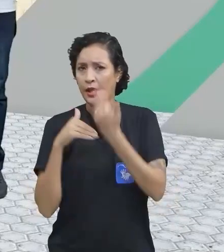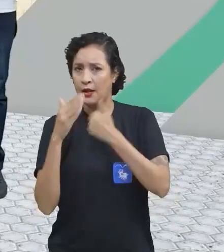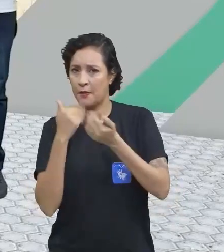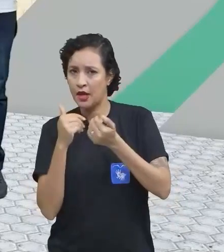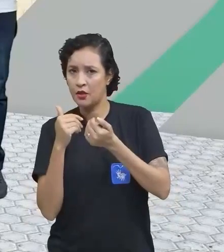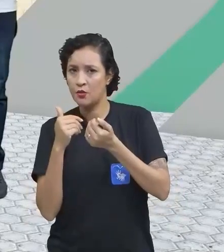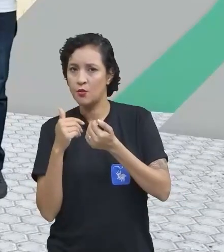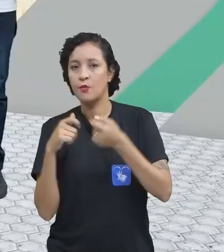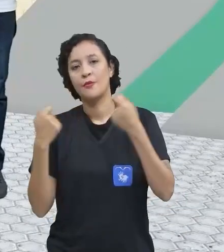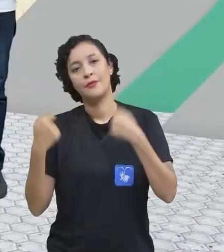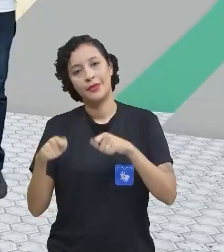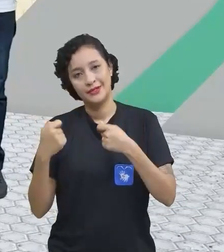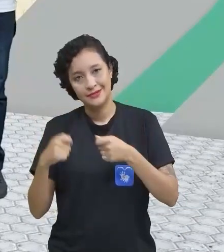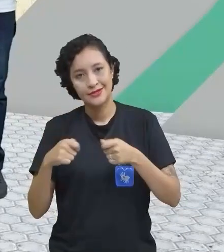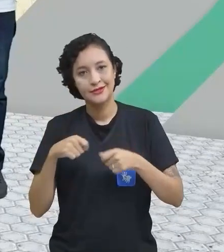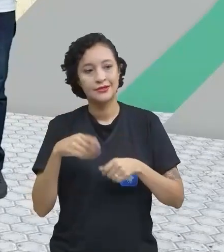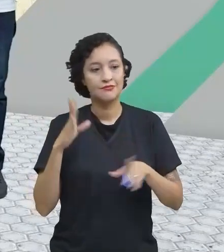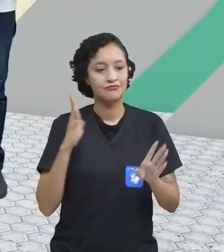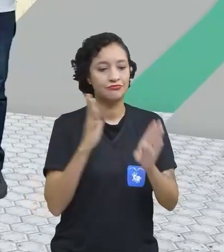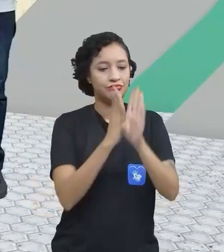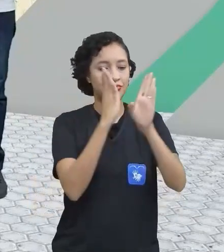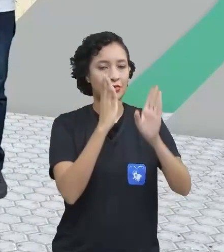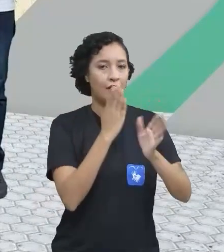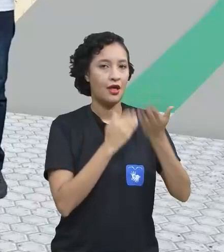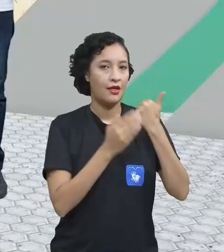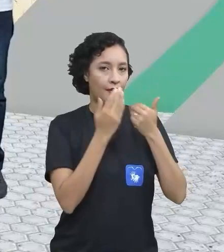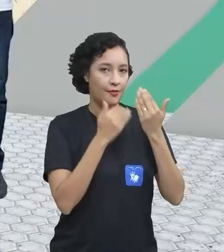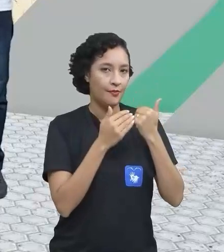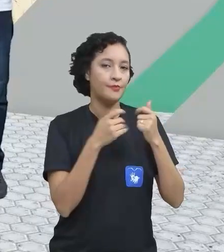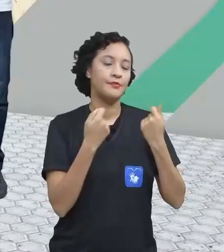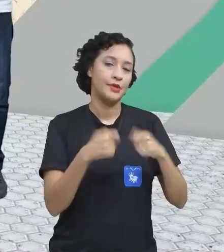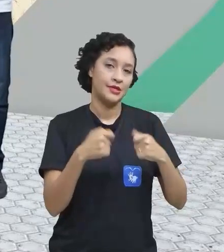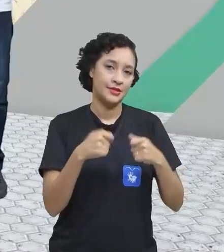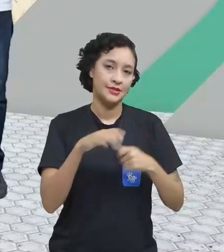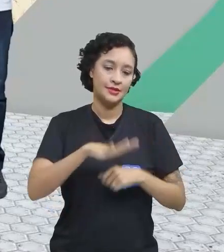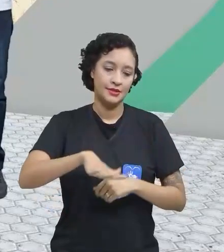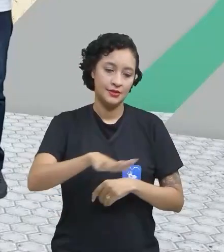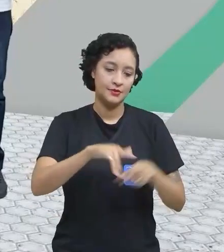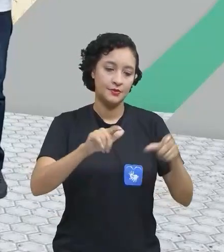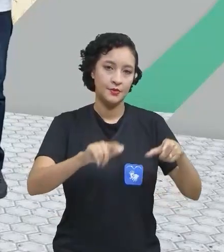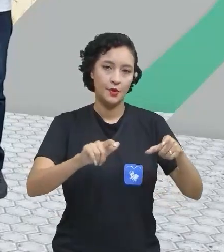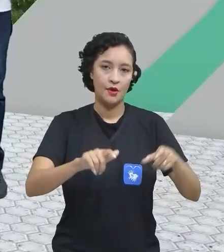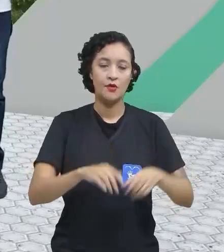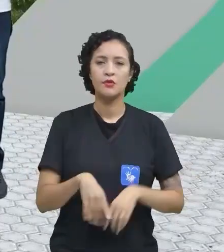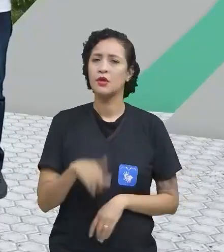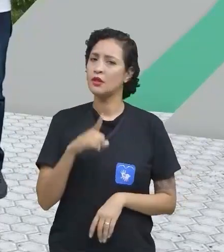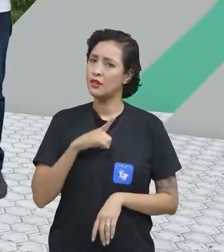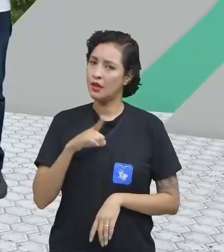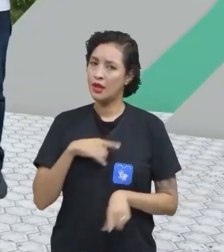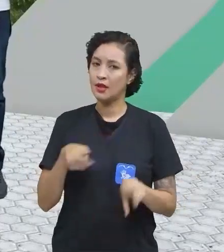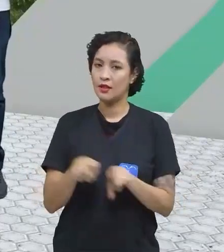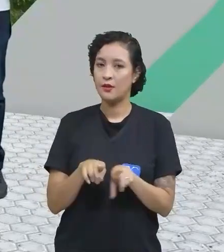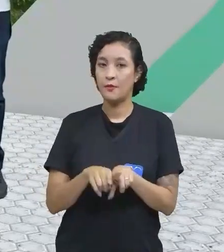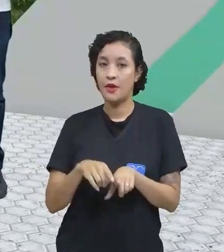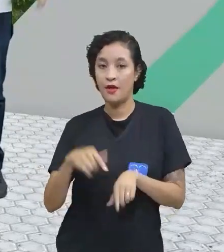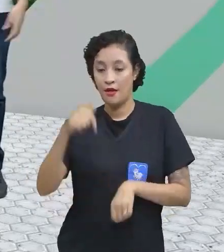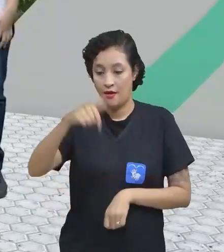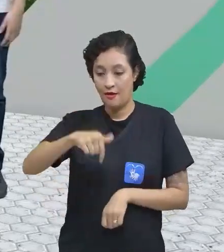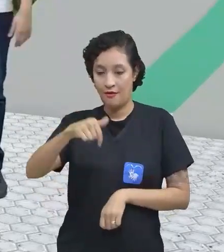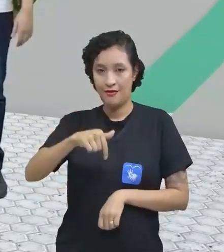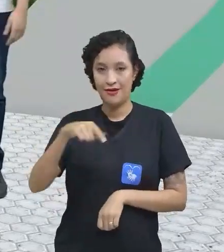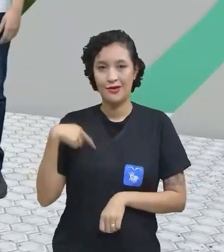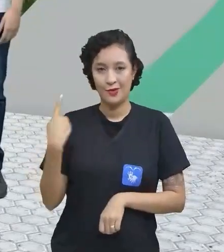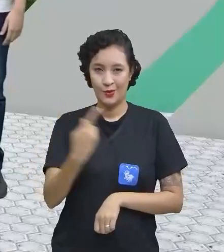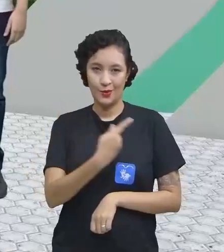aquele que busca o alimento. Então, ele precisa desse ambiente. Mas existem também outros ambientes, como é o nosso caso, onde nós vivemos,